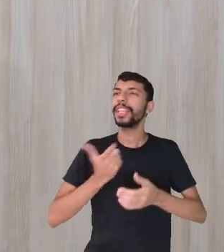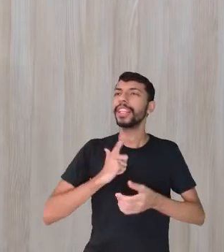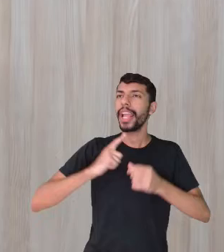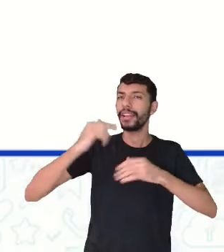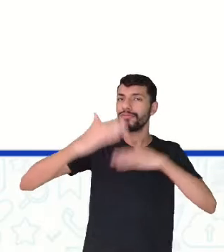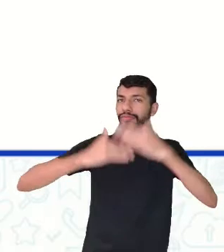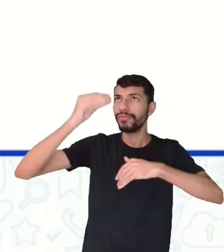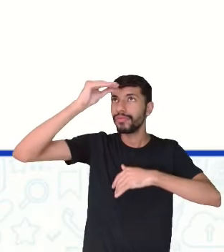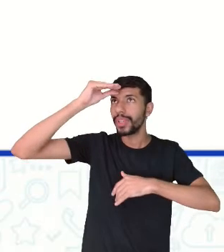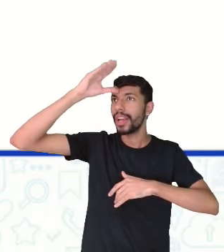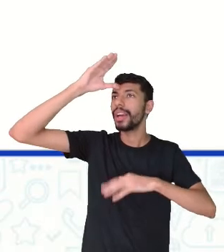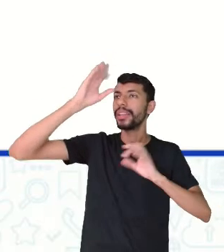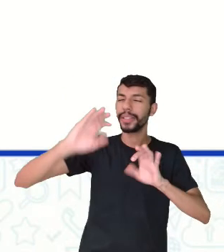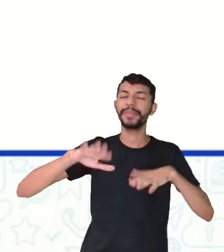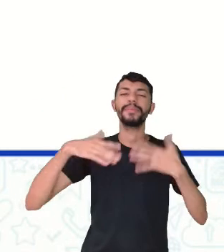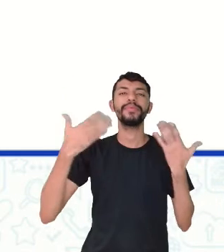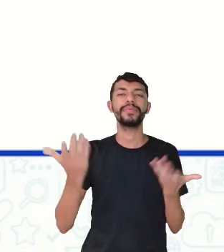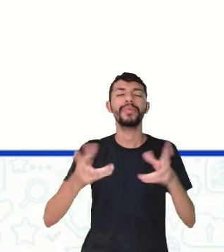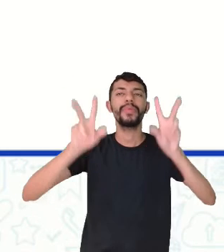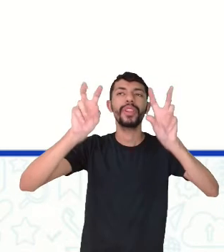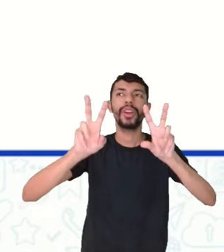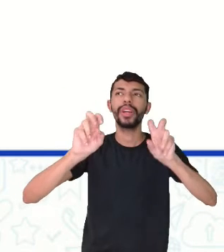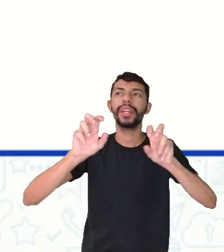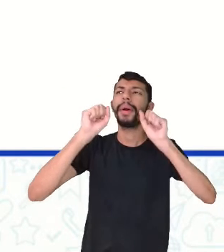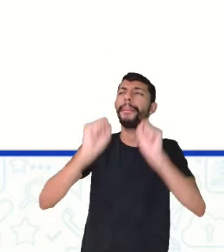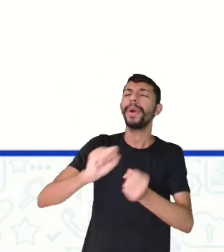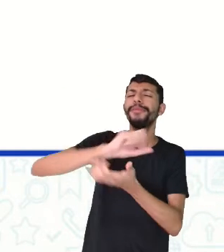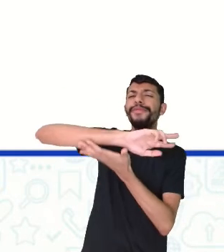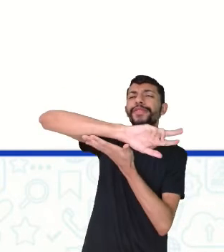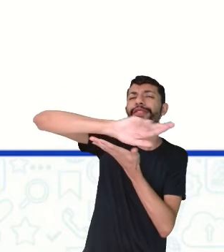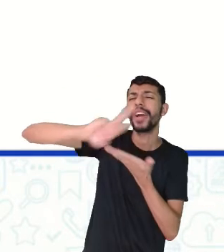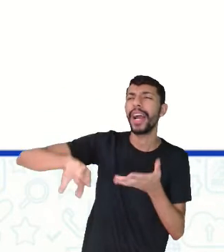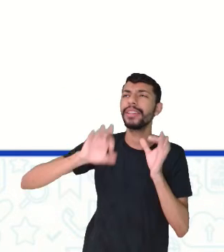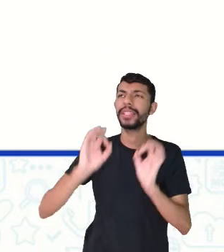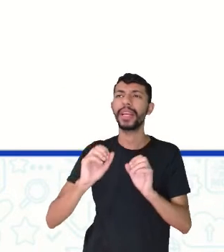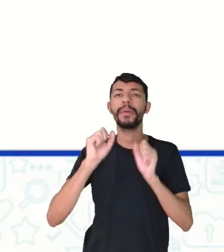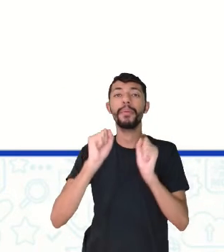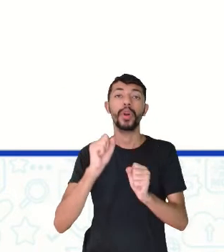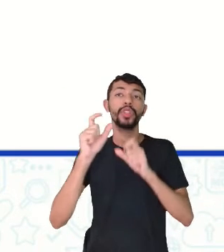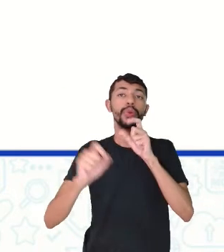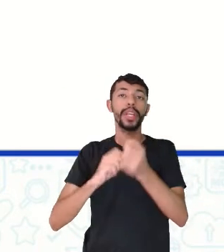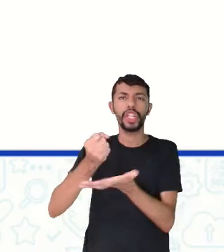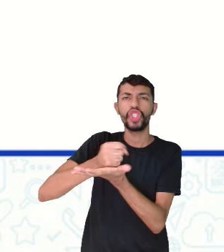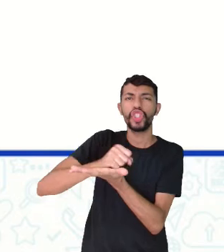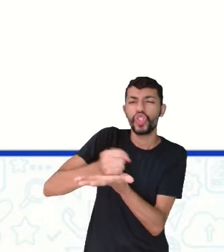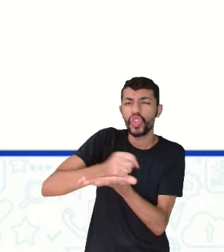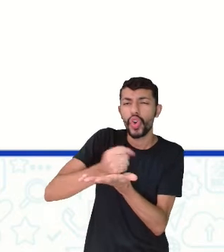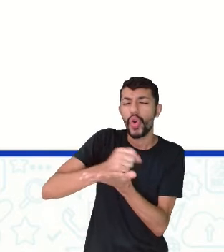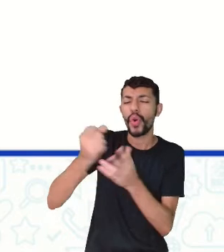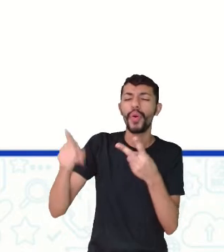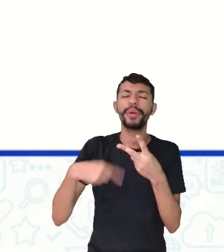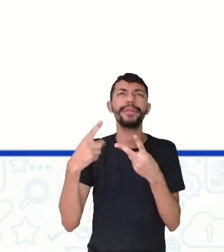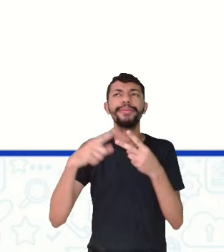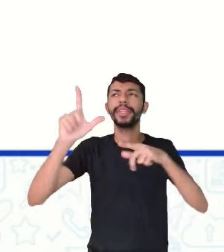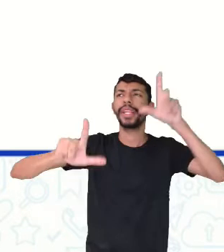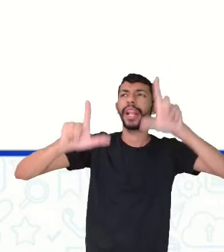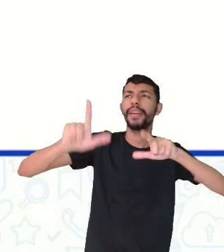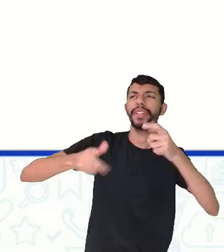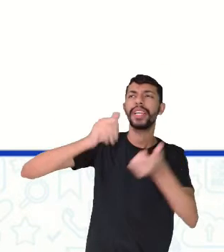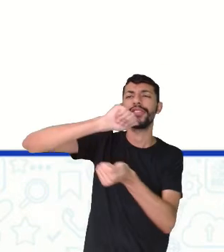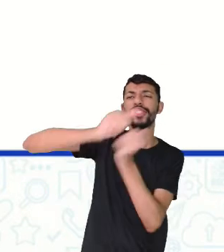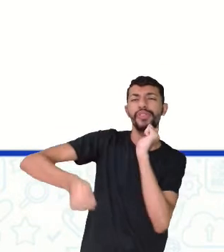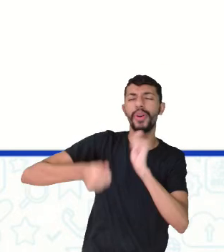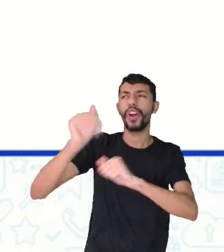Então, os temas, eles podem ser diversos. Então, você pode falar sobre games, né, televisão,